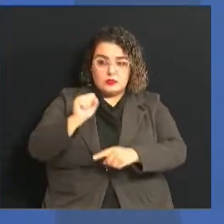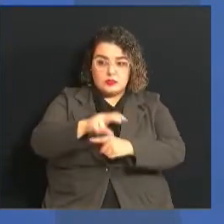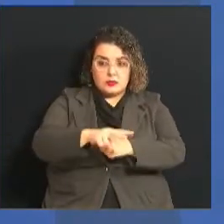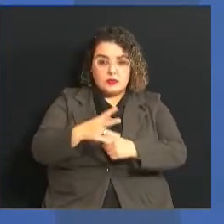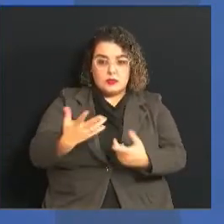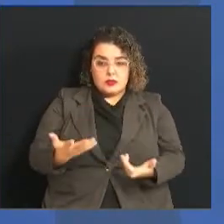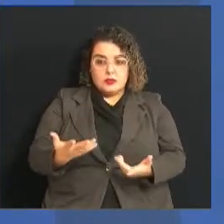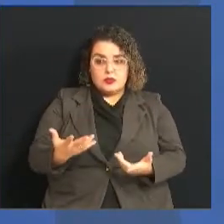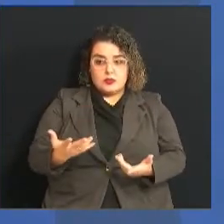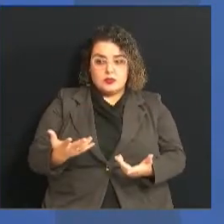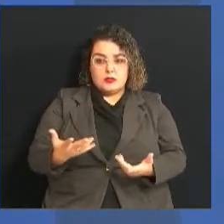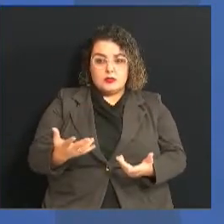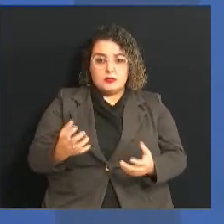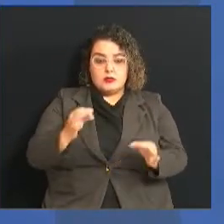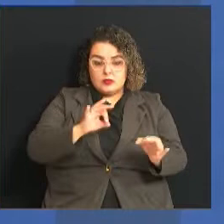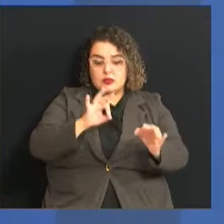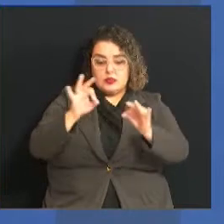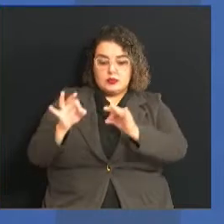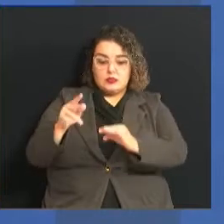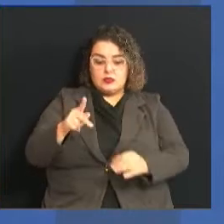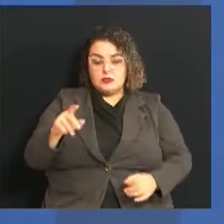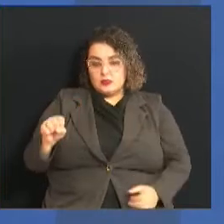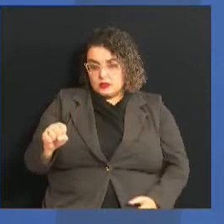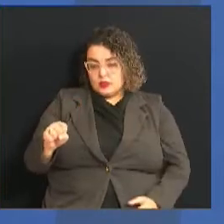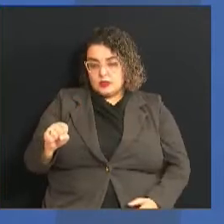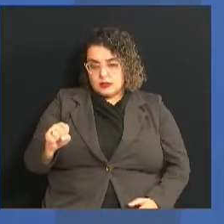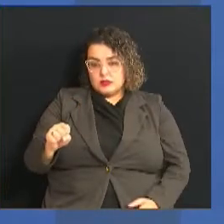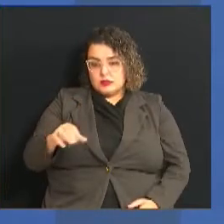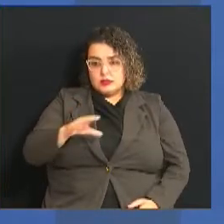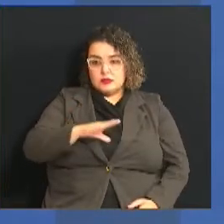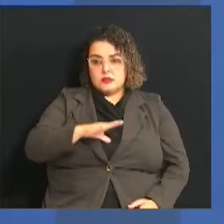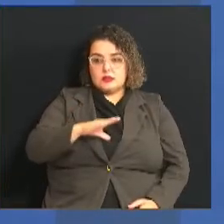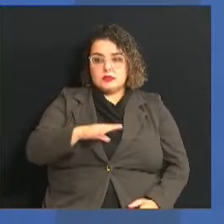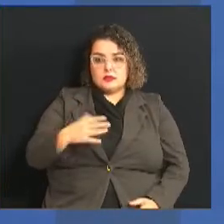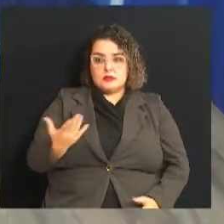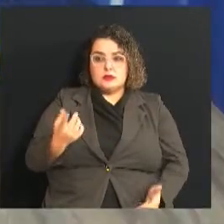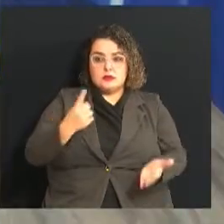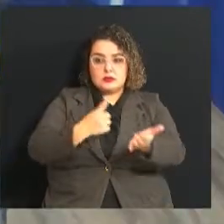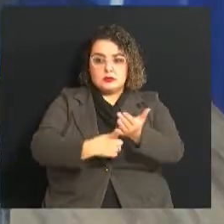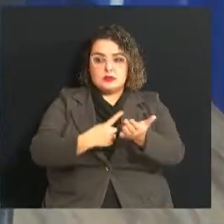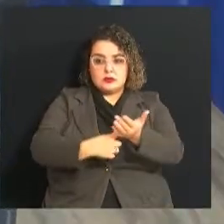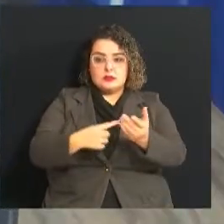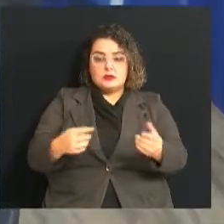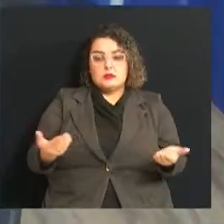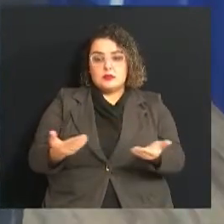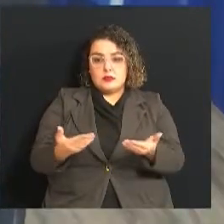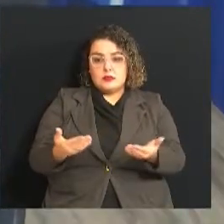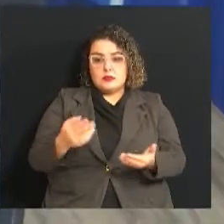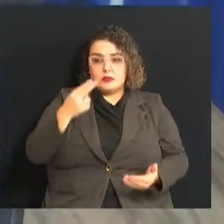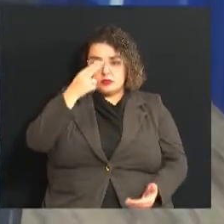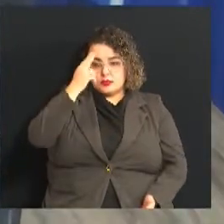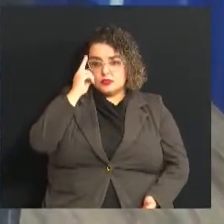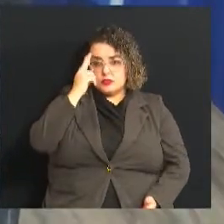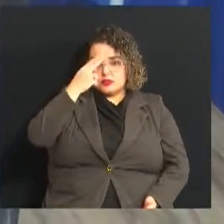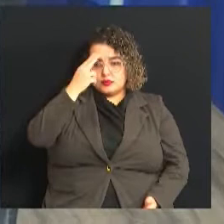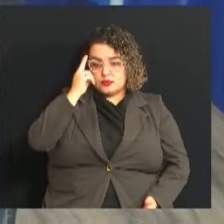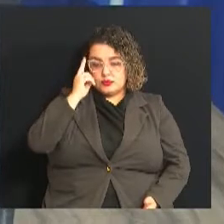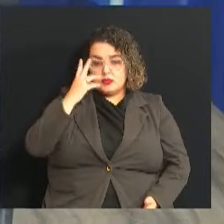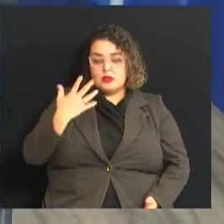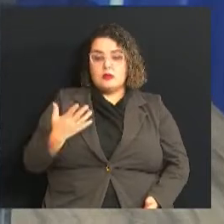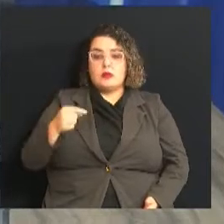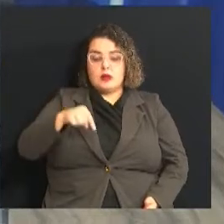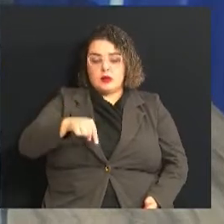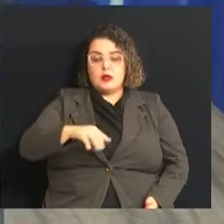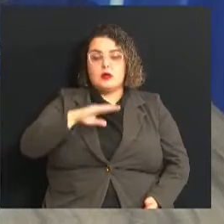isso, estavam sendo assistidas em prontos-socorros da cidade. Está marcado, inclusive, para hoje, Gabriel, agora à tarde, as